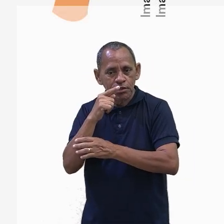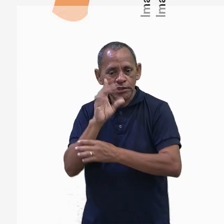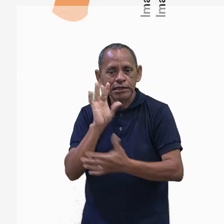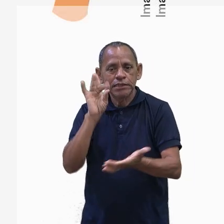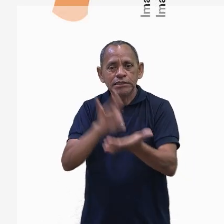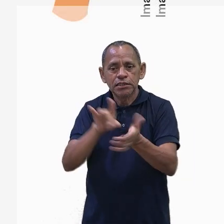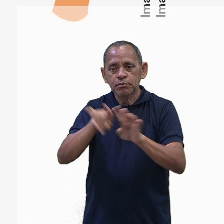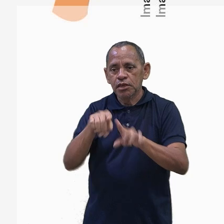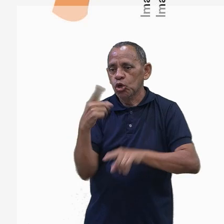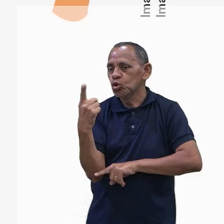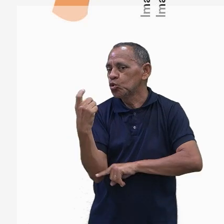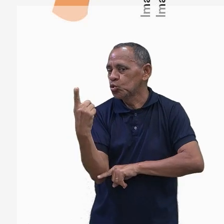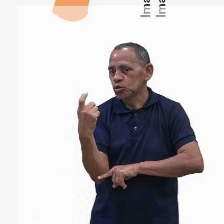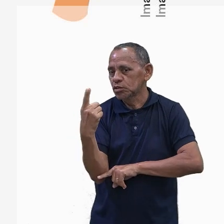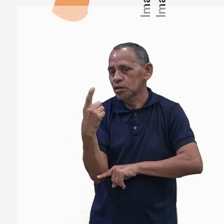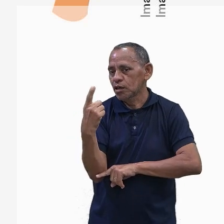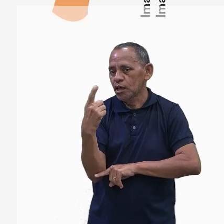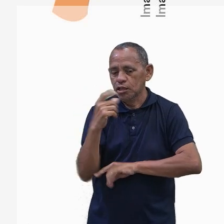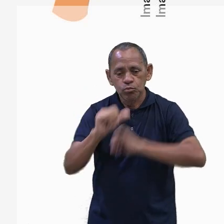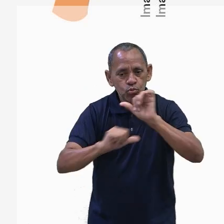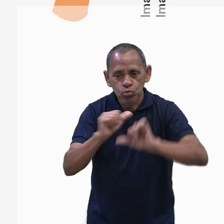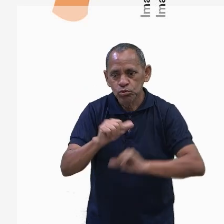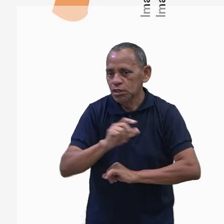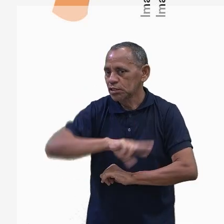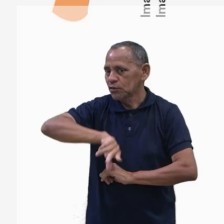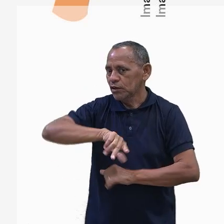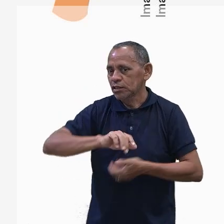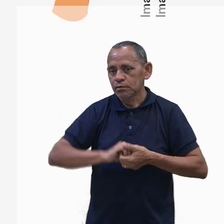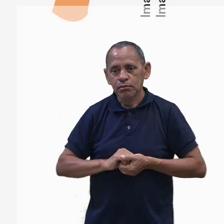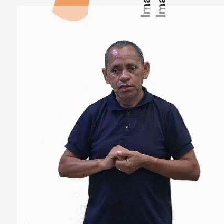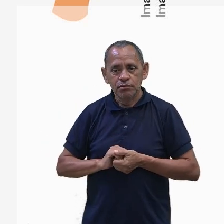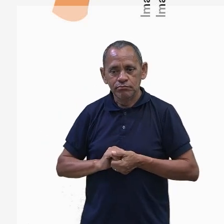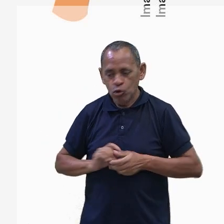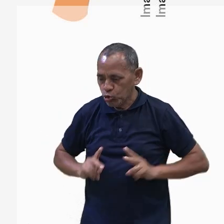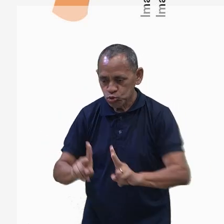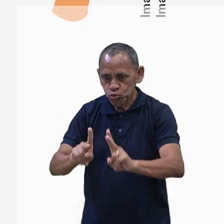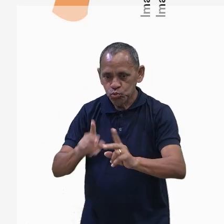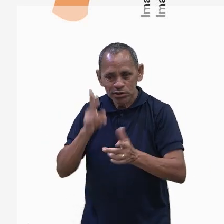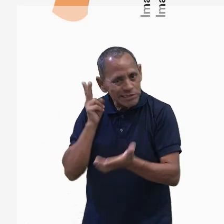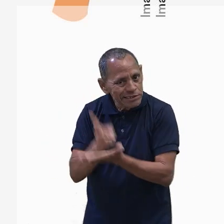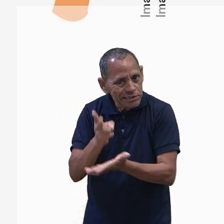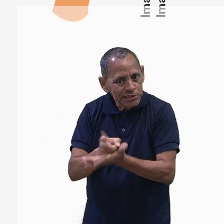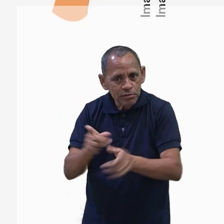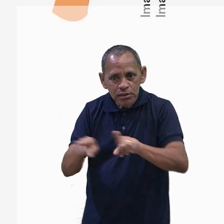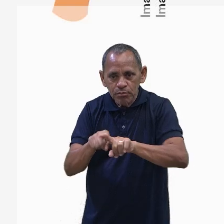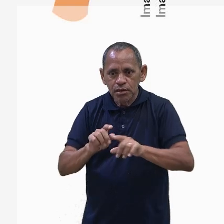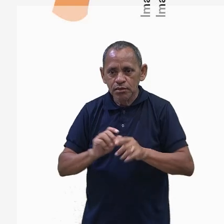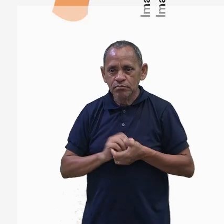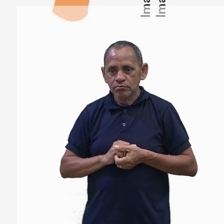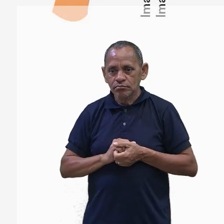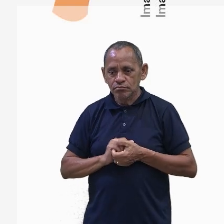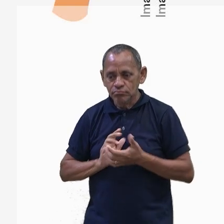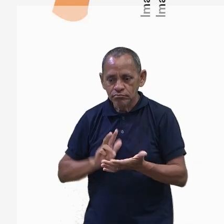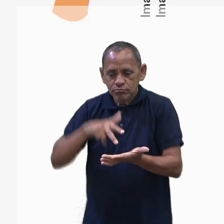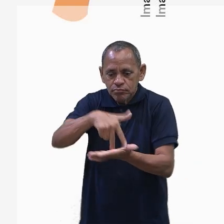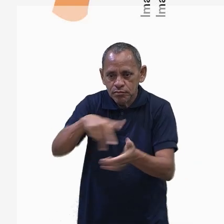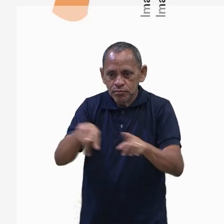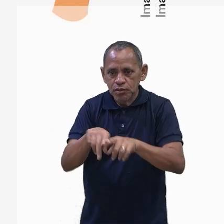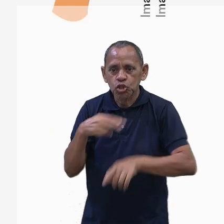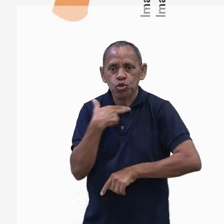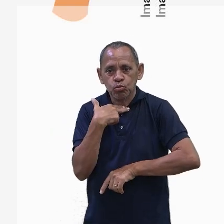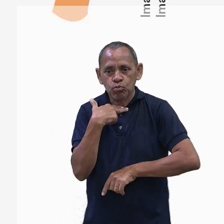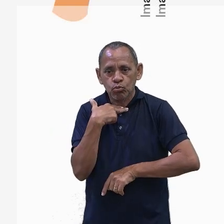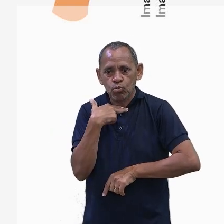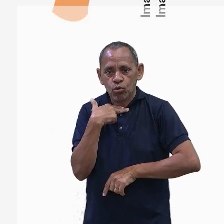ela é imutável, ela é eterna, ela está sempre aí e ela não pode